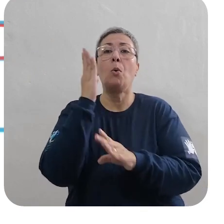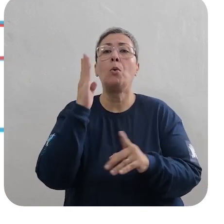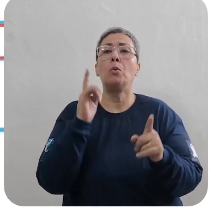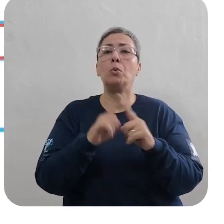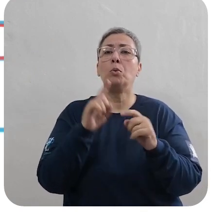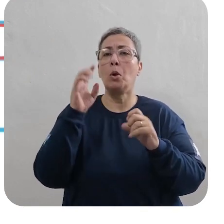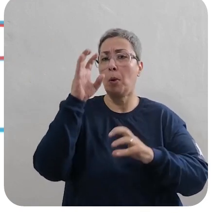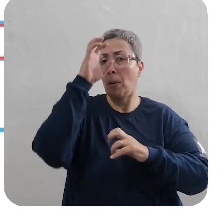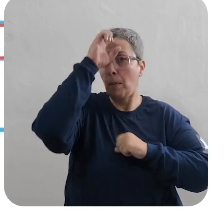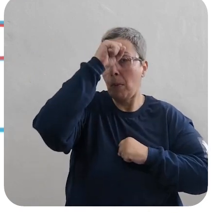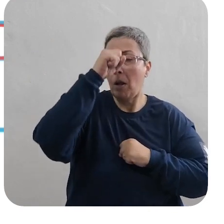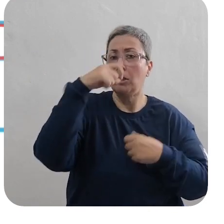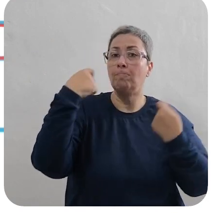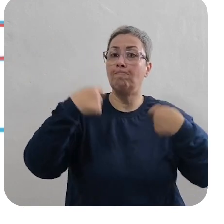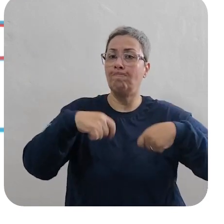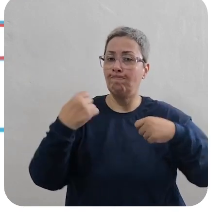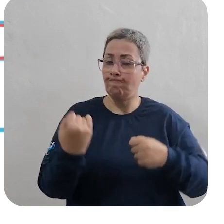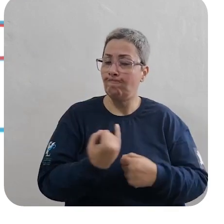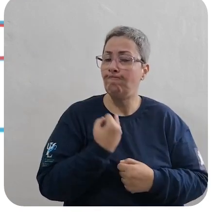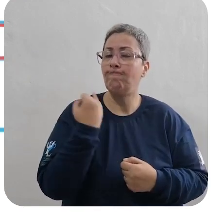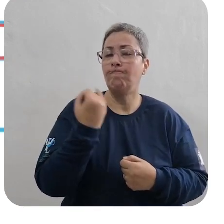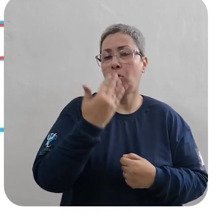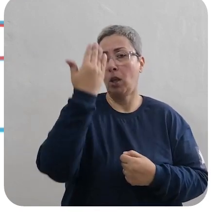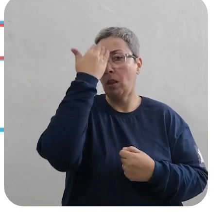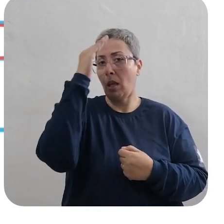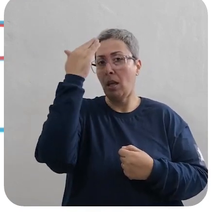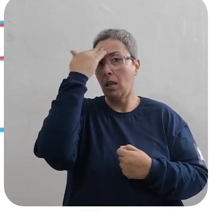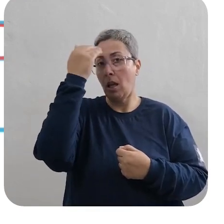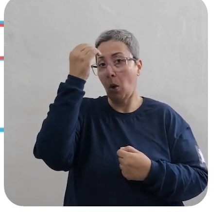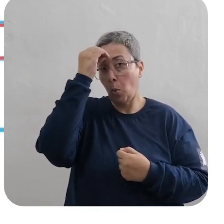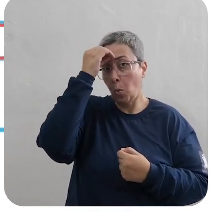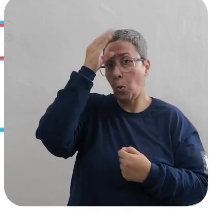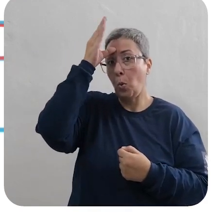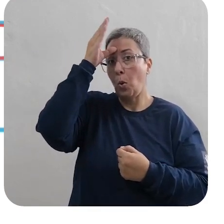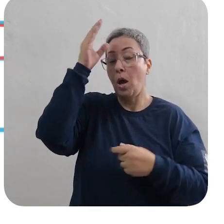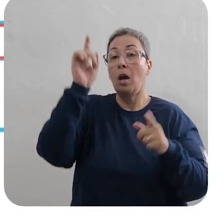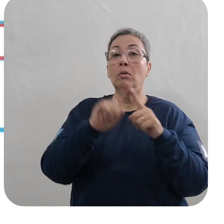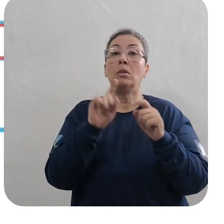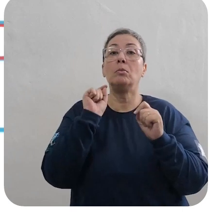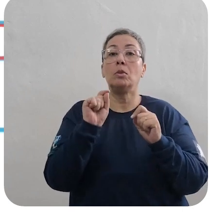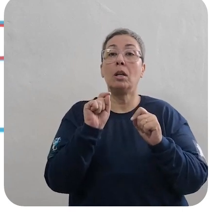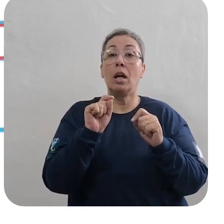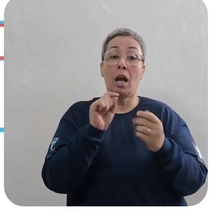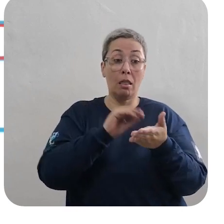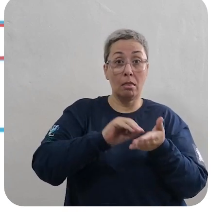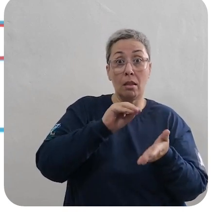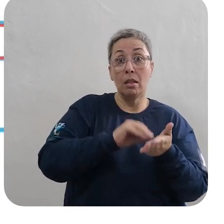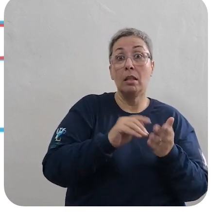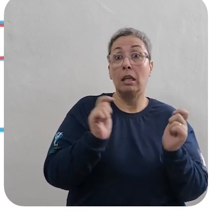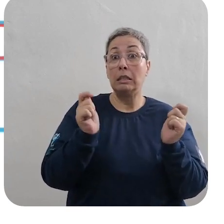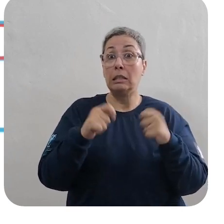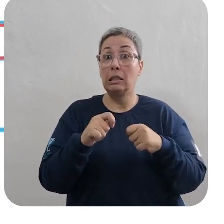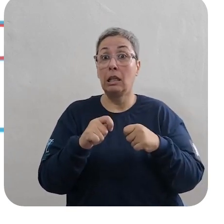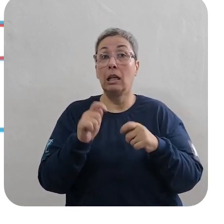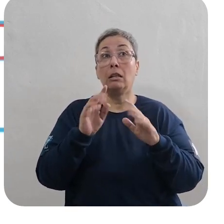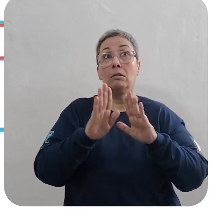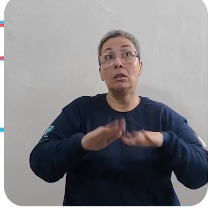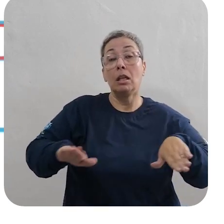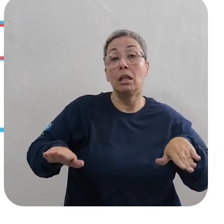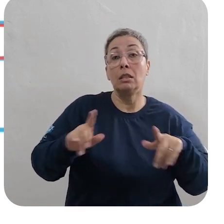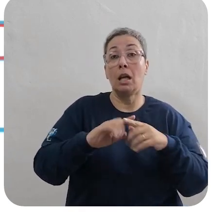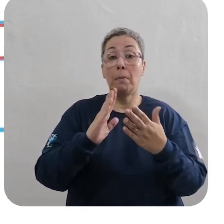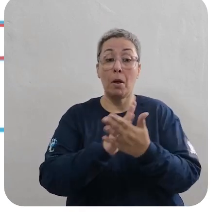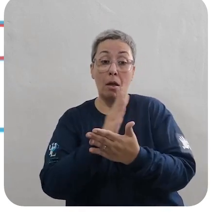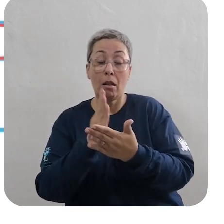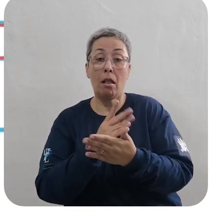as aprendizagens essenciais para o entendimento da cultura escrita. Então, possibilitar que as crianças